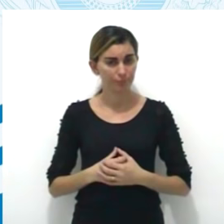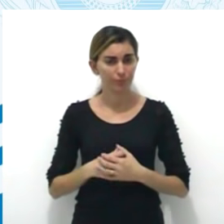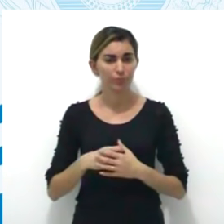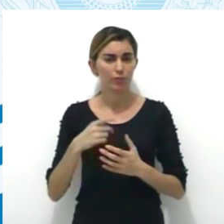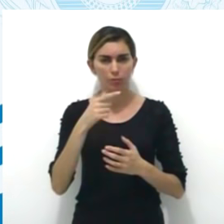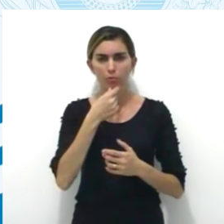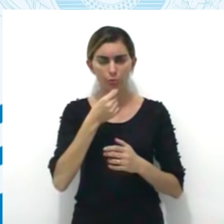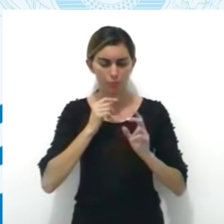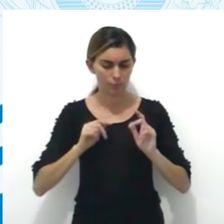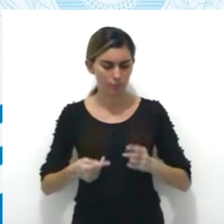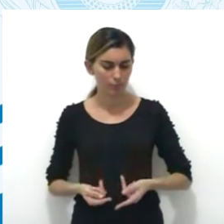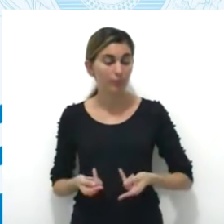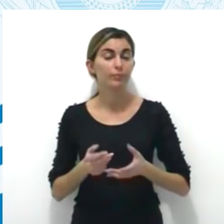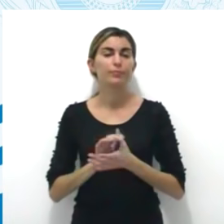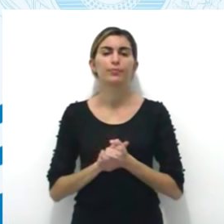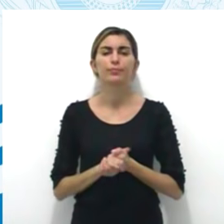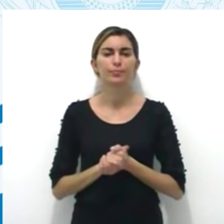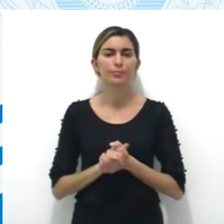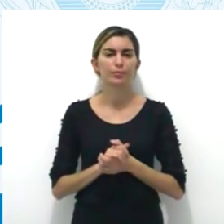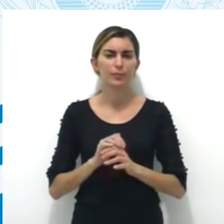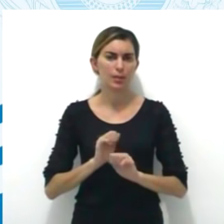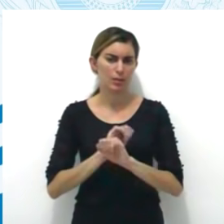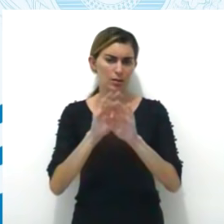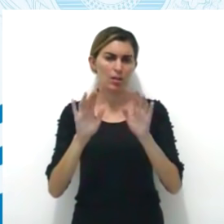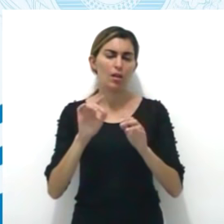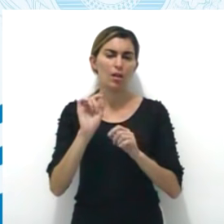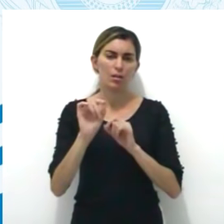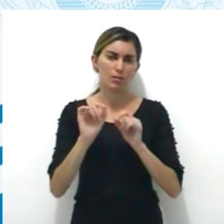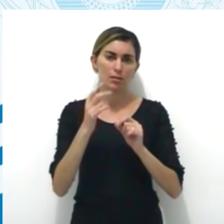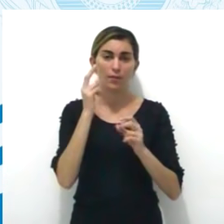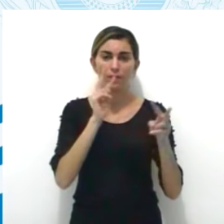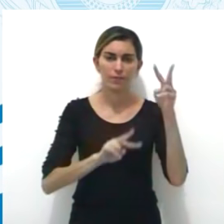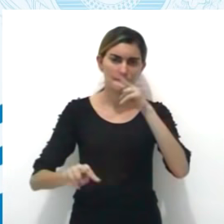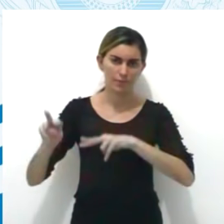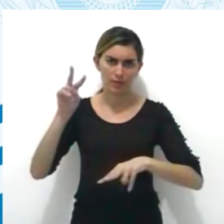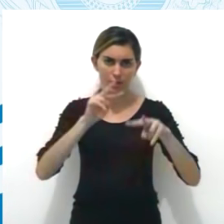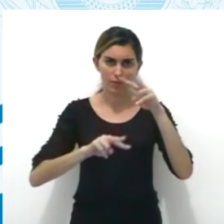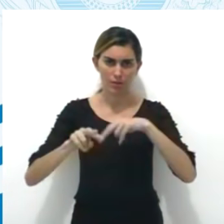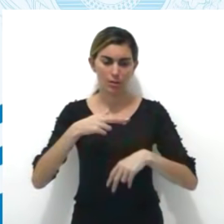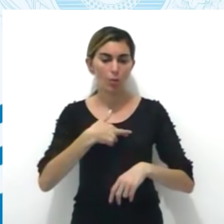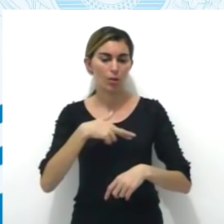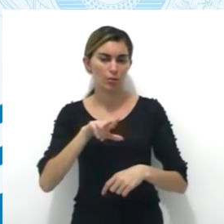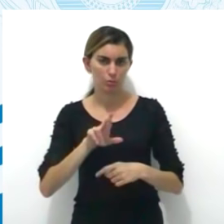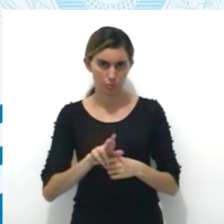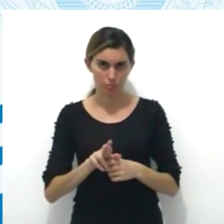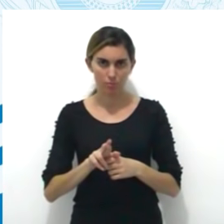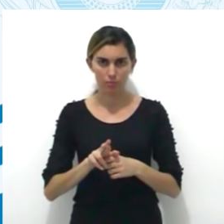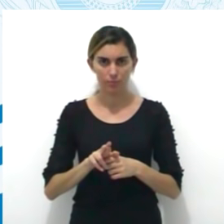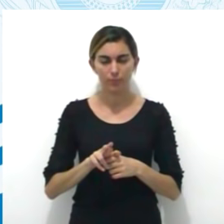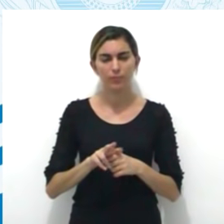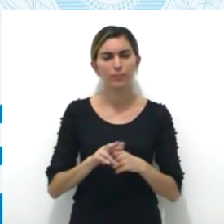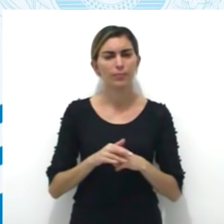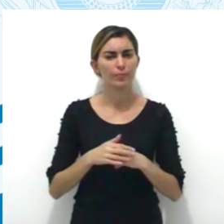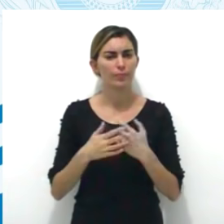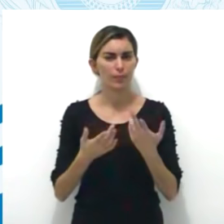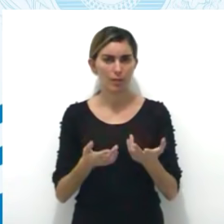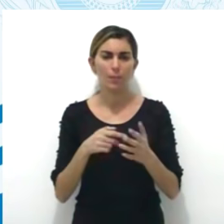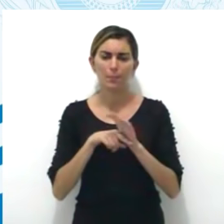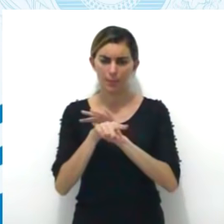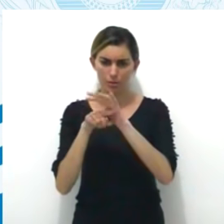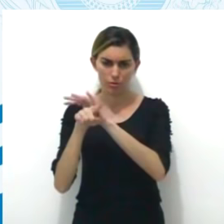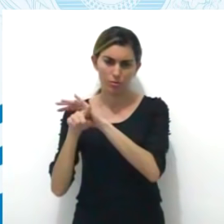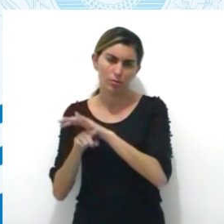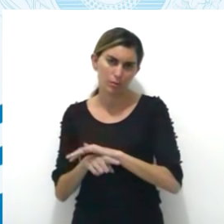espécies e do ser humano, contrariando o quê? As visões religiosas. Por